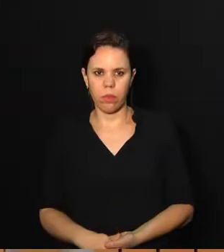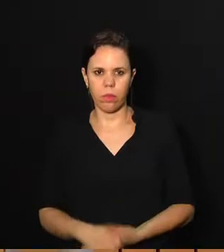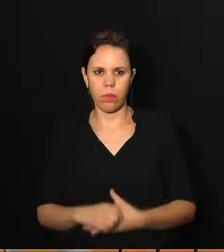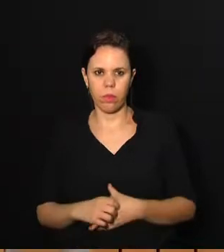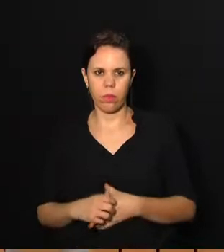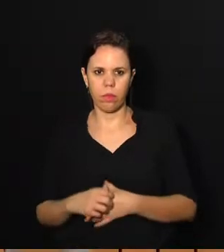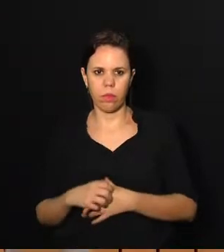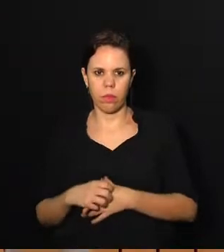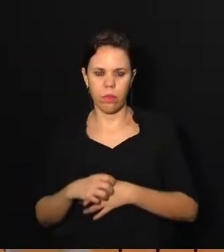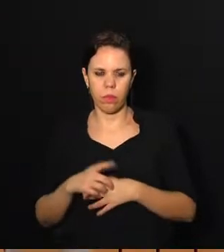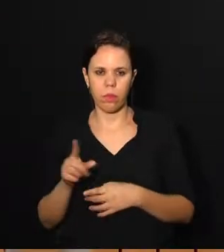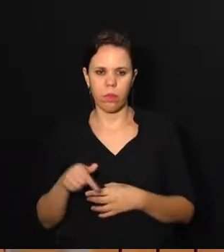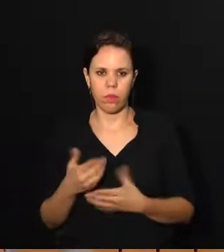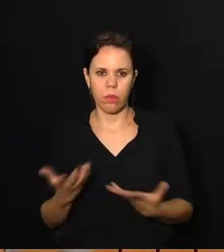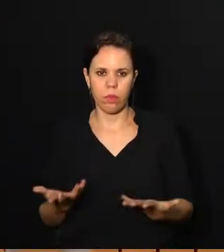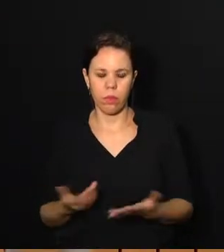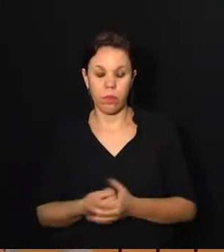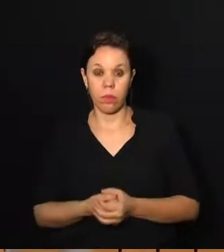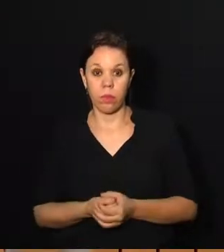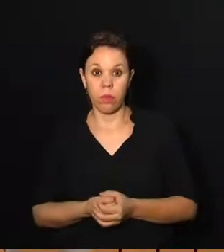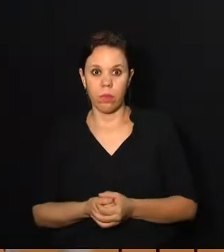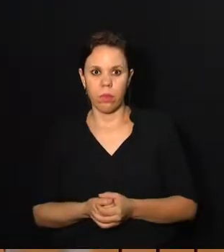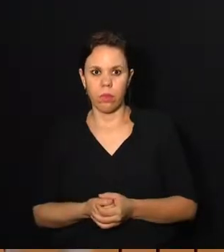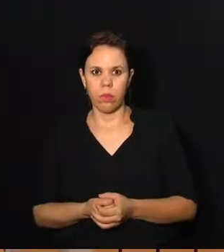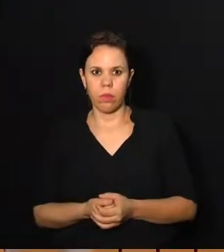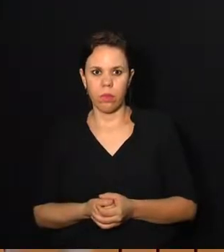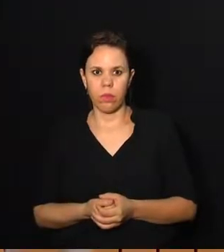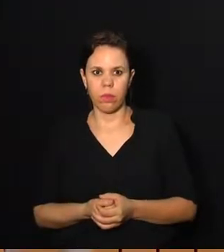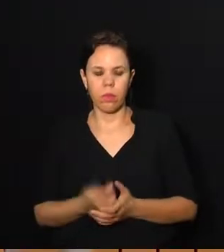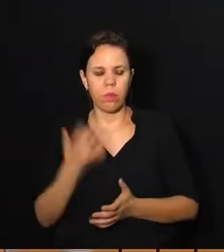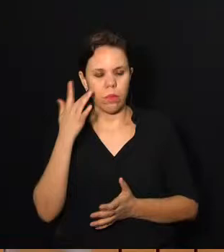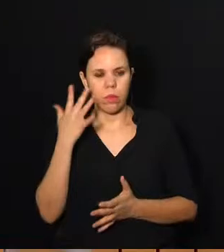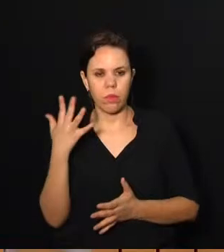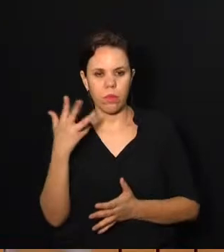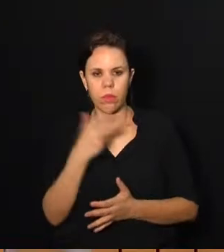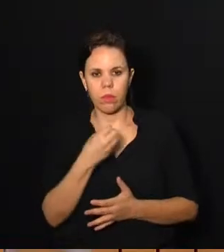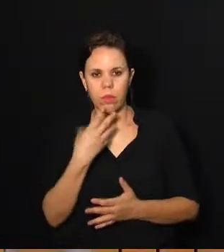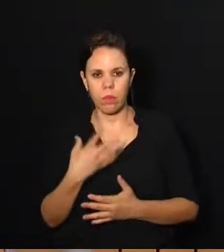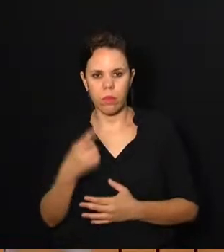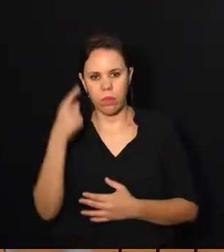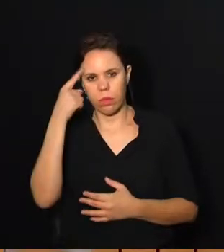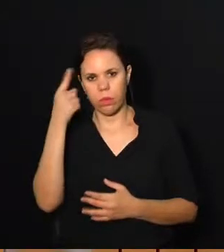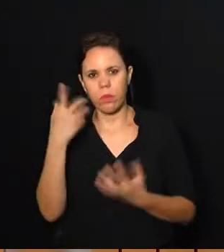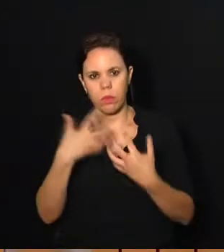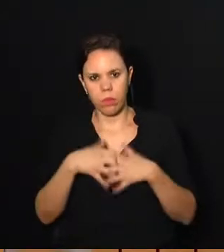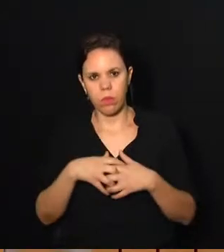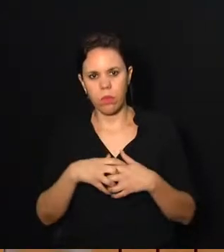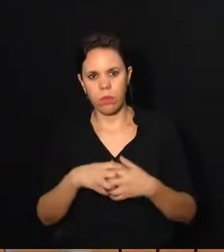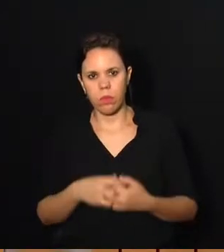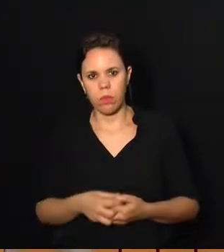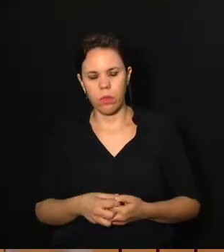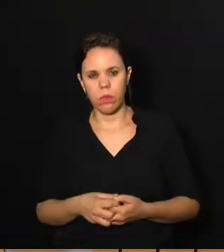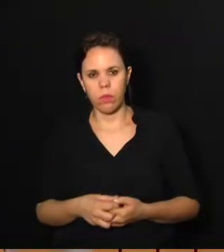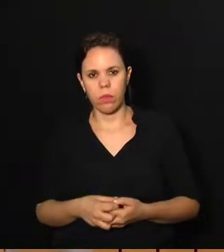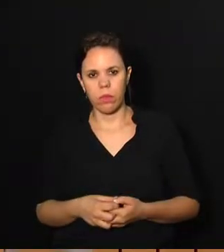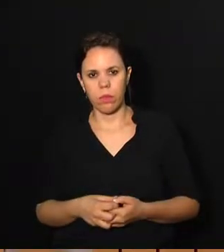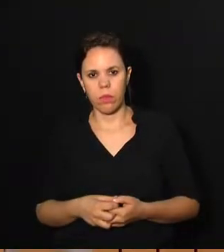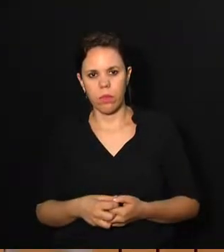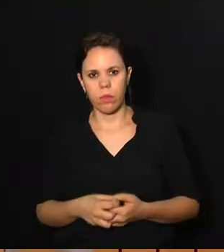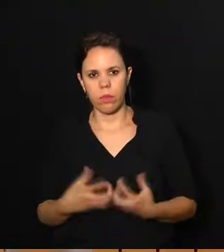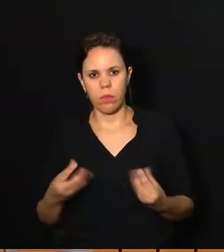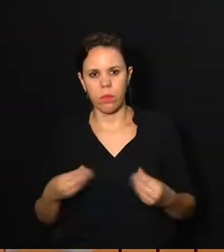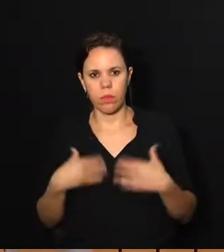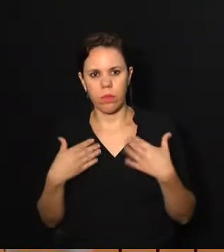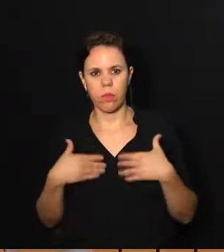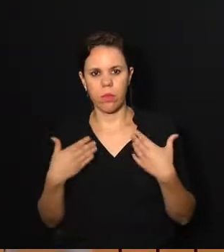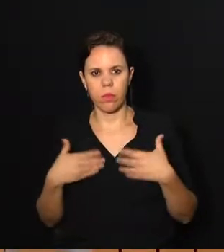mas é isso, gente. Achei muito boa ideia, funciona, sabe, com bastante